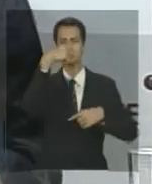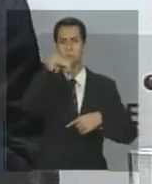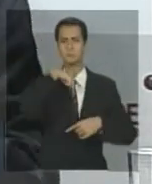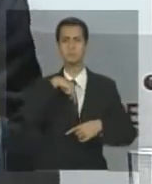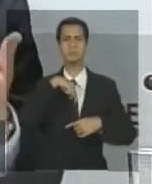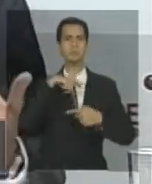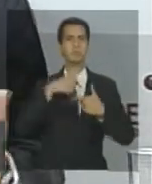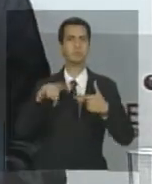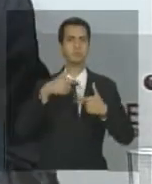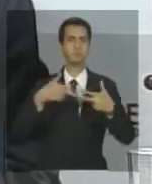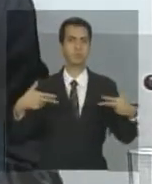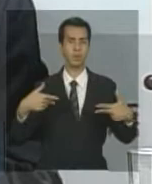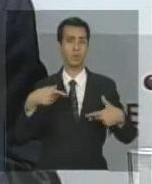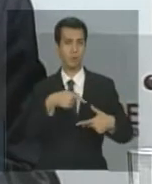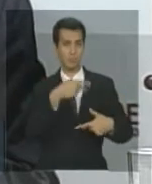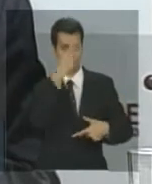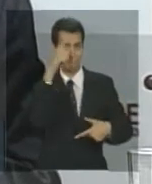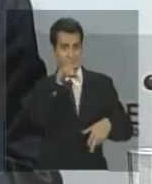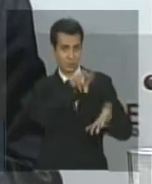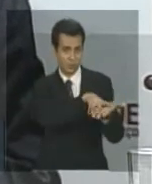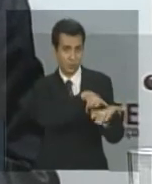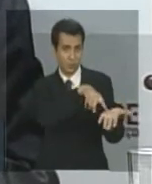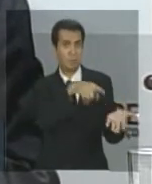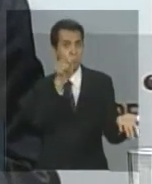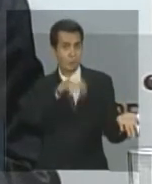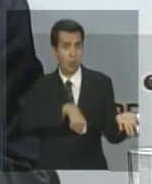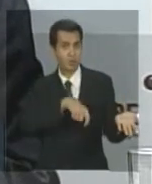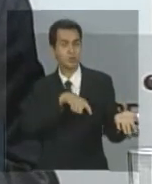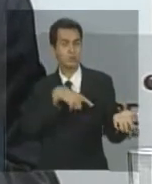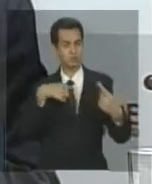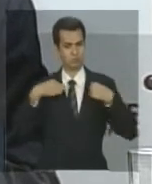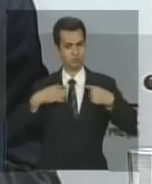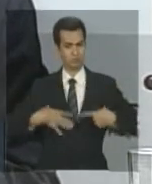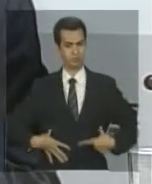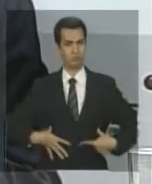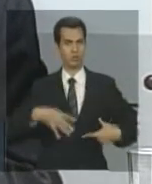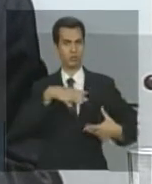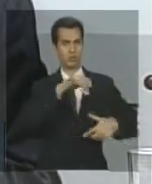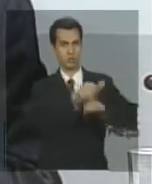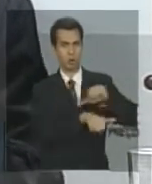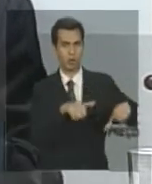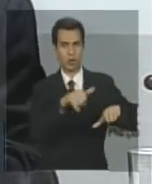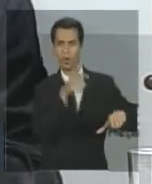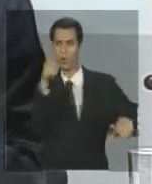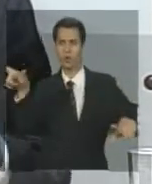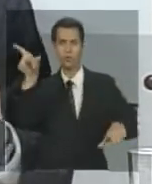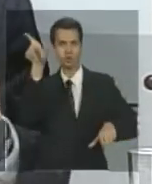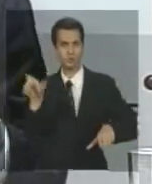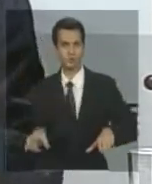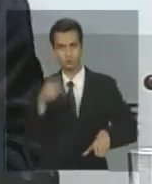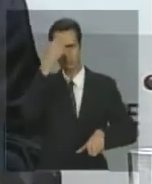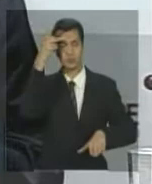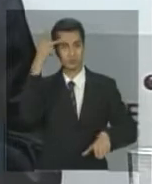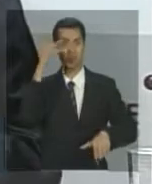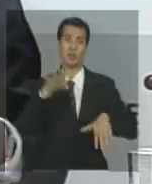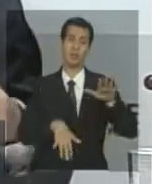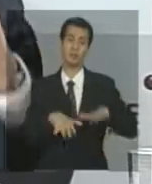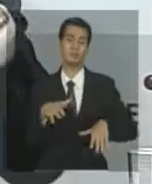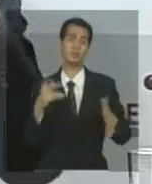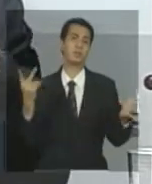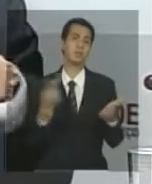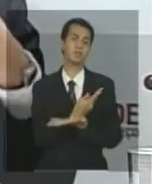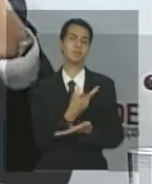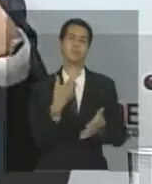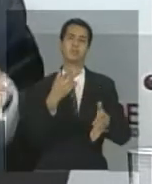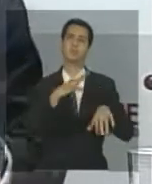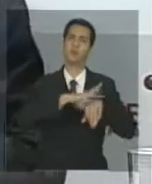pulmão pronto e possível ainda para ser transplantado para outro paciente. Às vezes infecta, né? Está entubado,